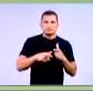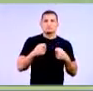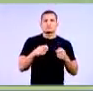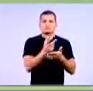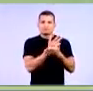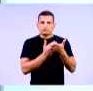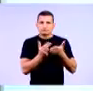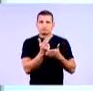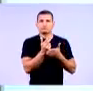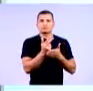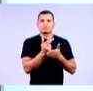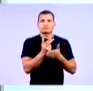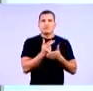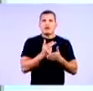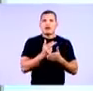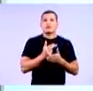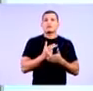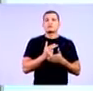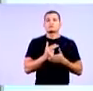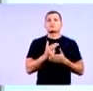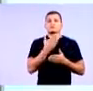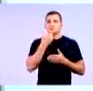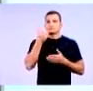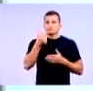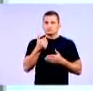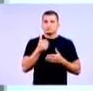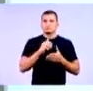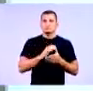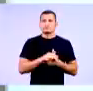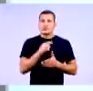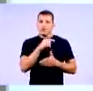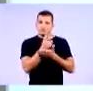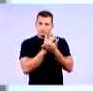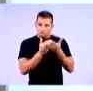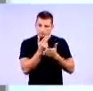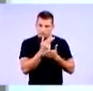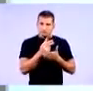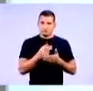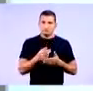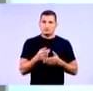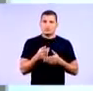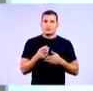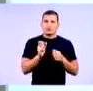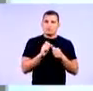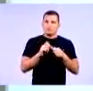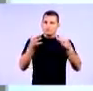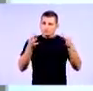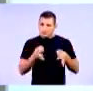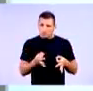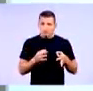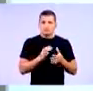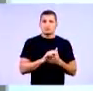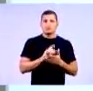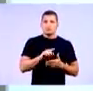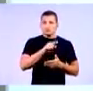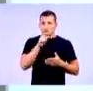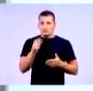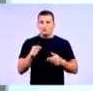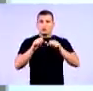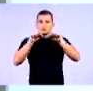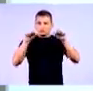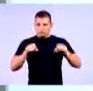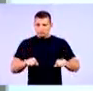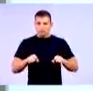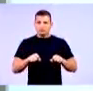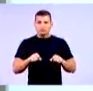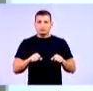modelada. Se o modelo, aquele molde estiver bem realizado, o sistema também vai ter, né, vai receber as